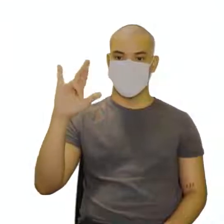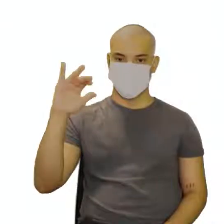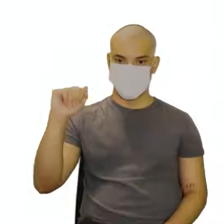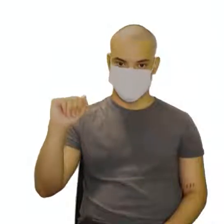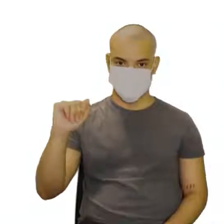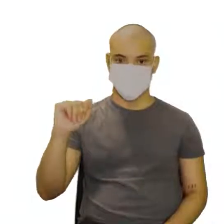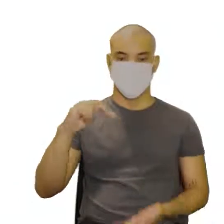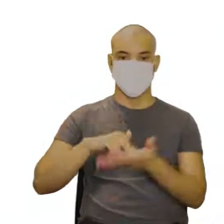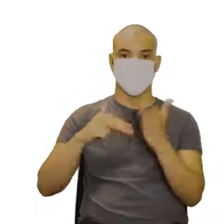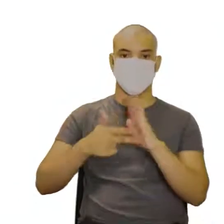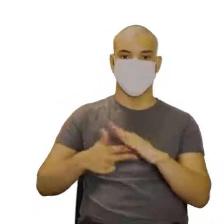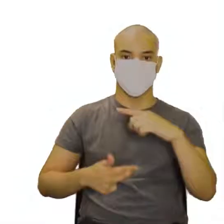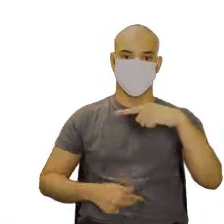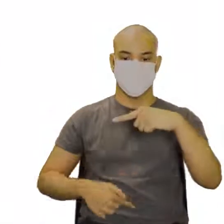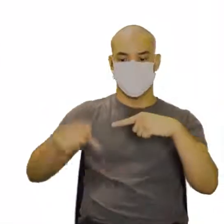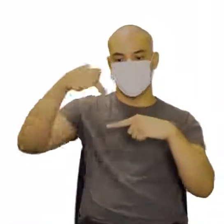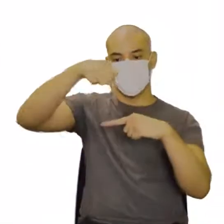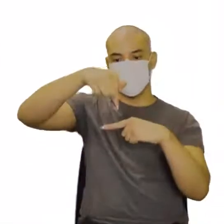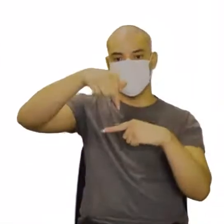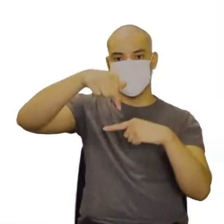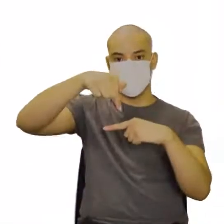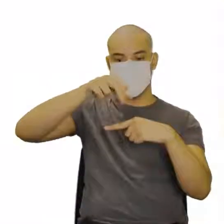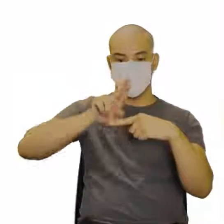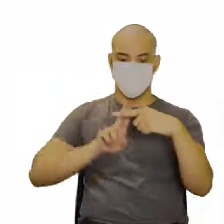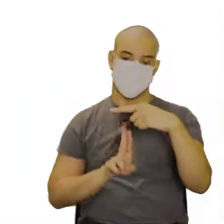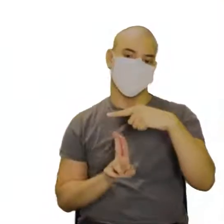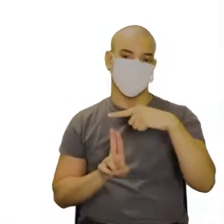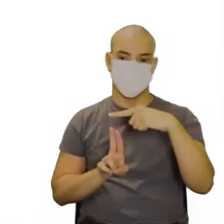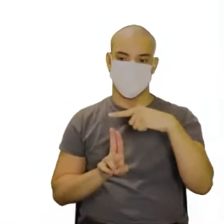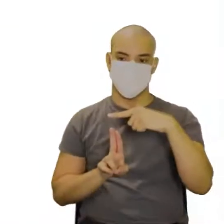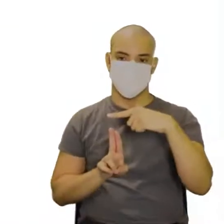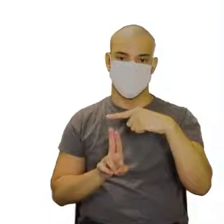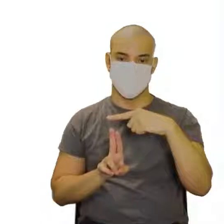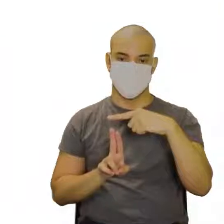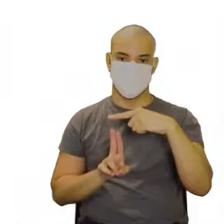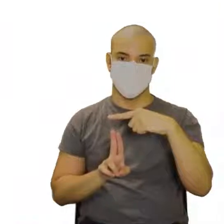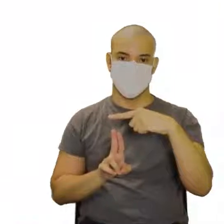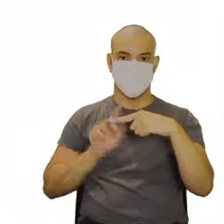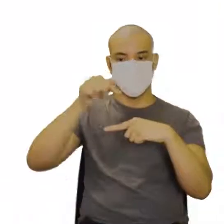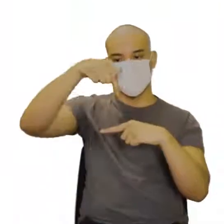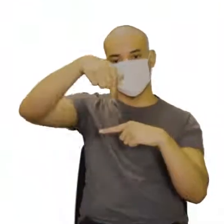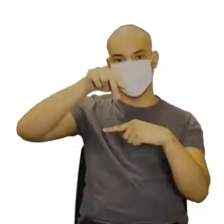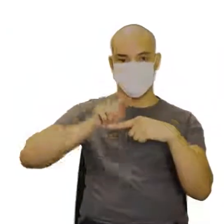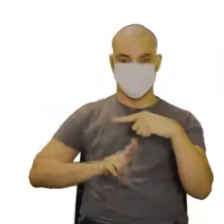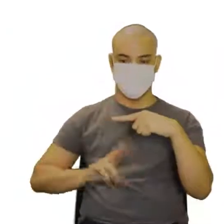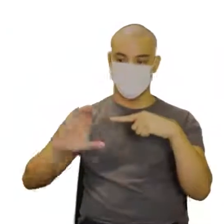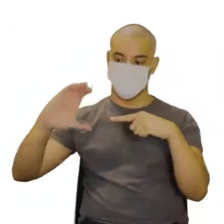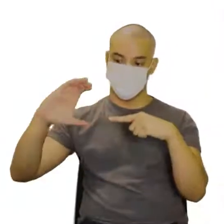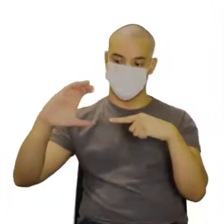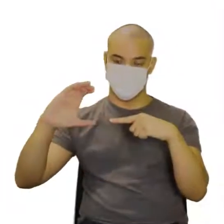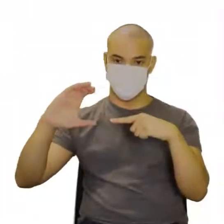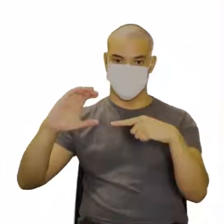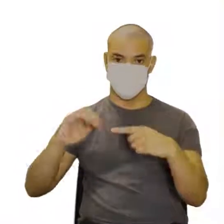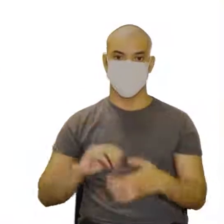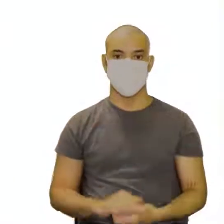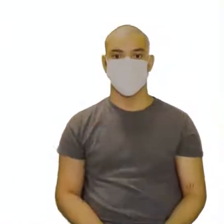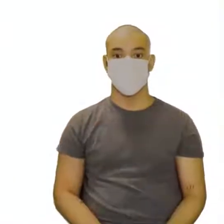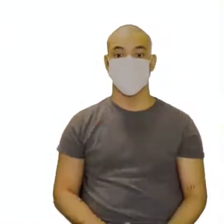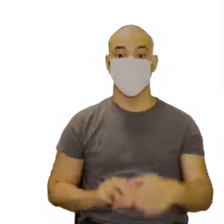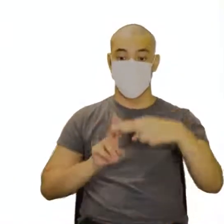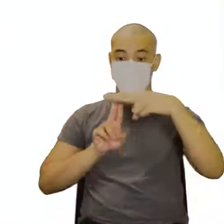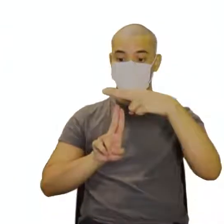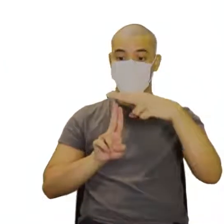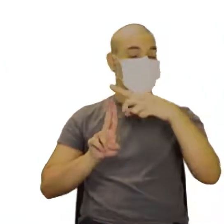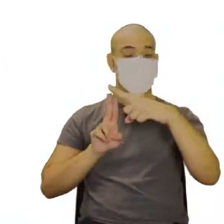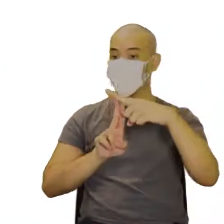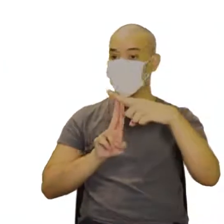é a carga dividida pela diferença de potencial elétrico, pessoal.